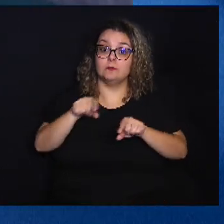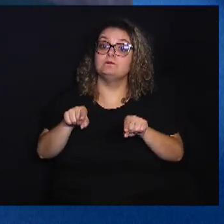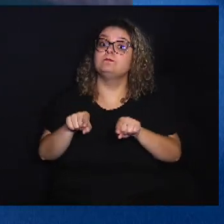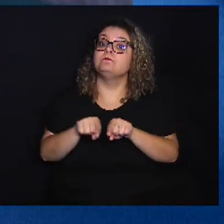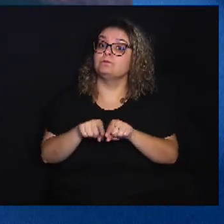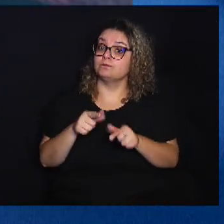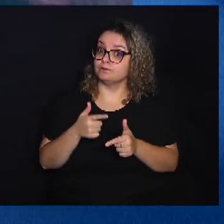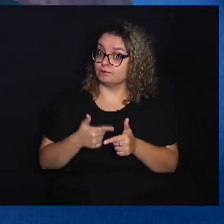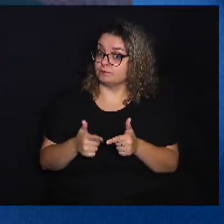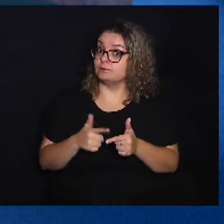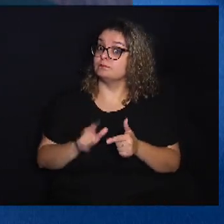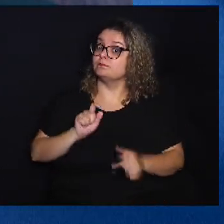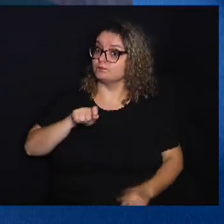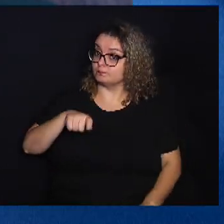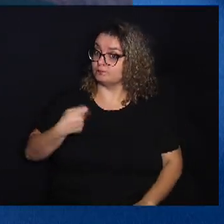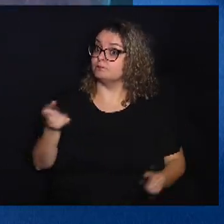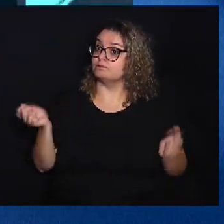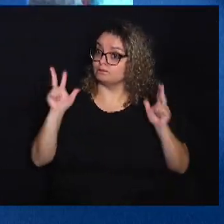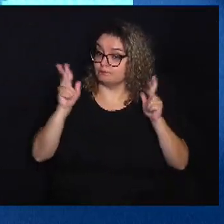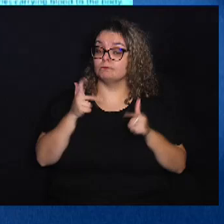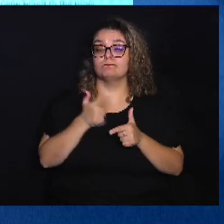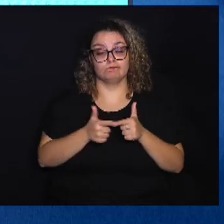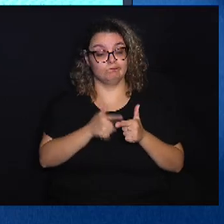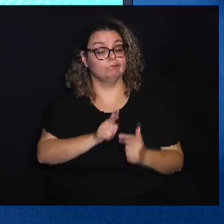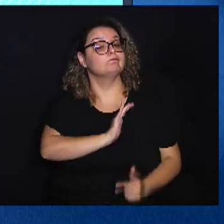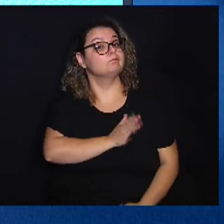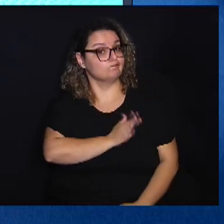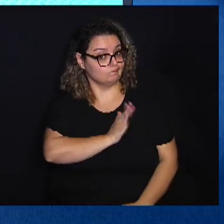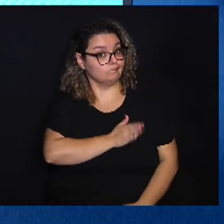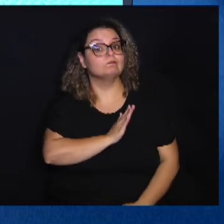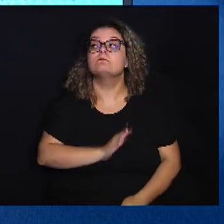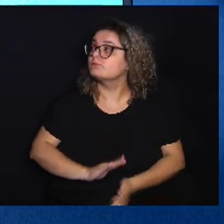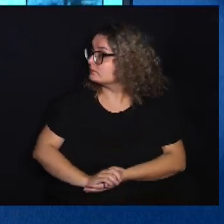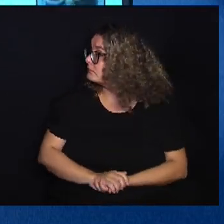pode ser um sinal de problema no coração.